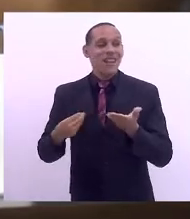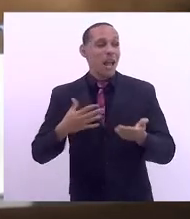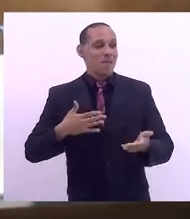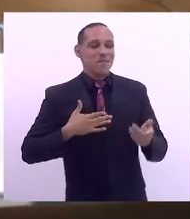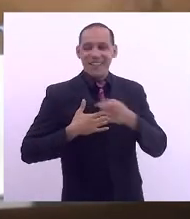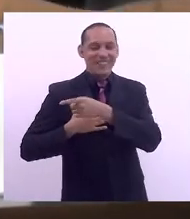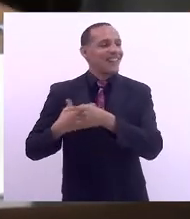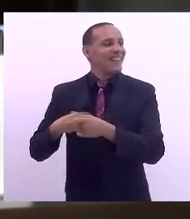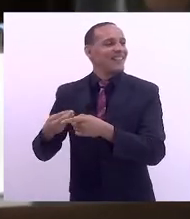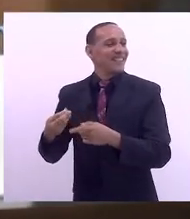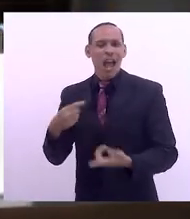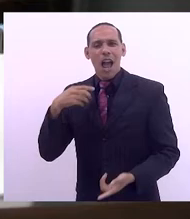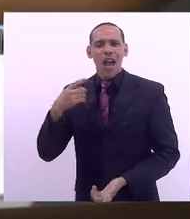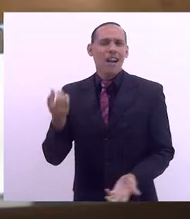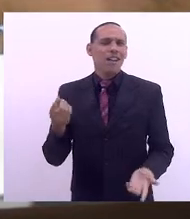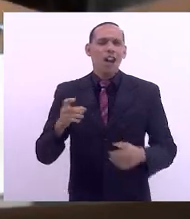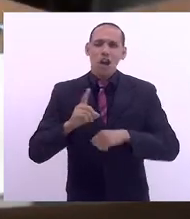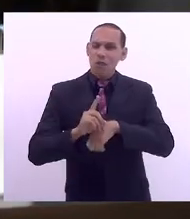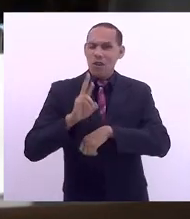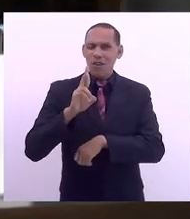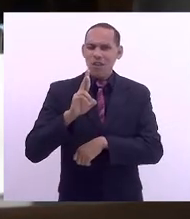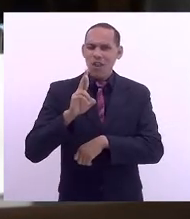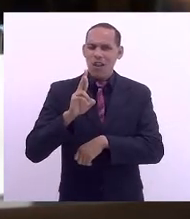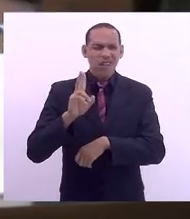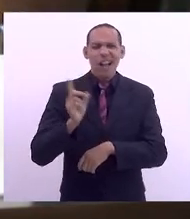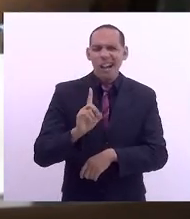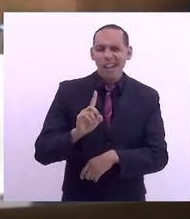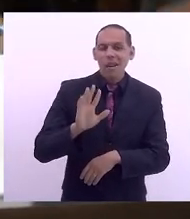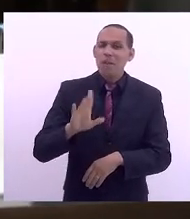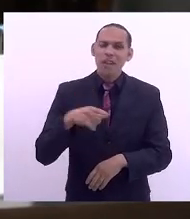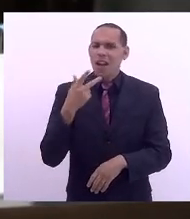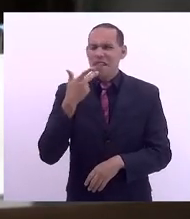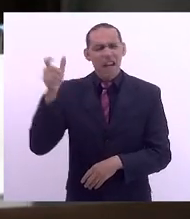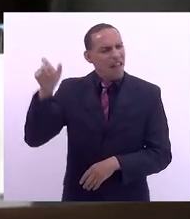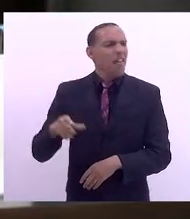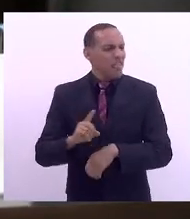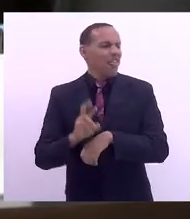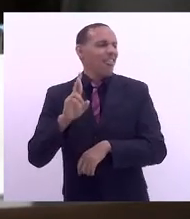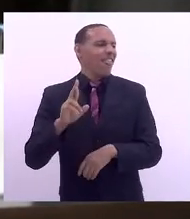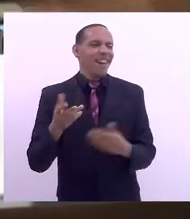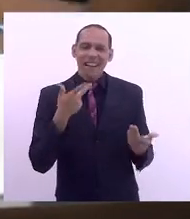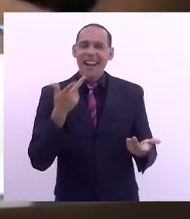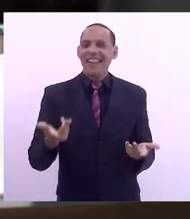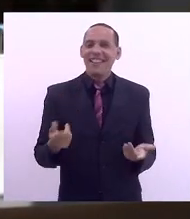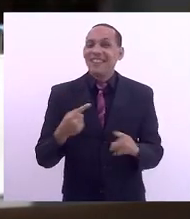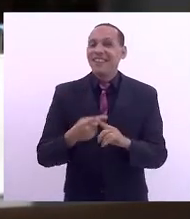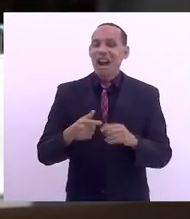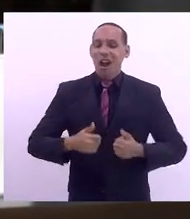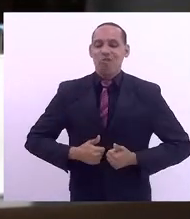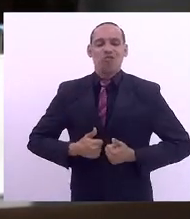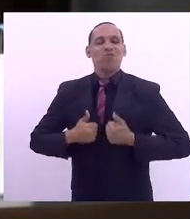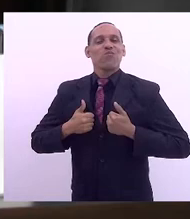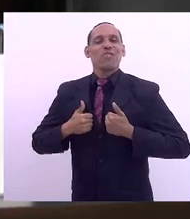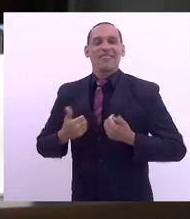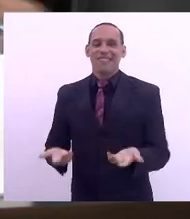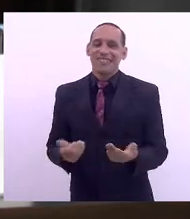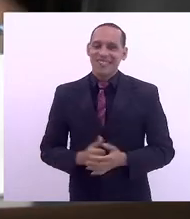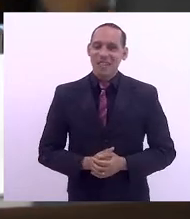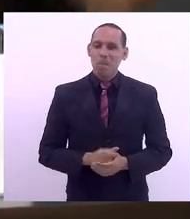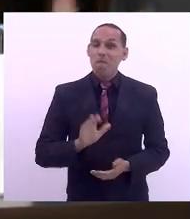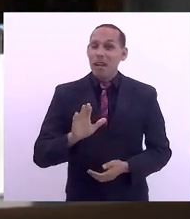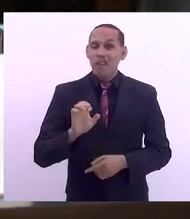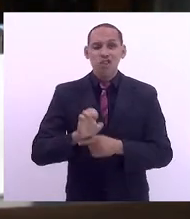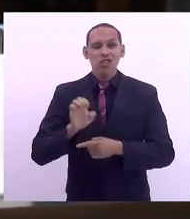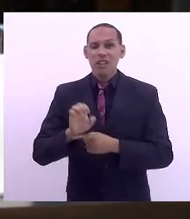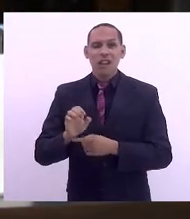dizer que tem filho doutor, mesmo que ele não fez doutorado, a gente diz que é doutor, porque a gente tem um orgulho danado. Mas o